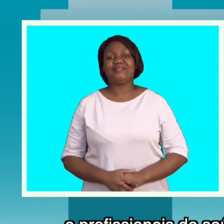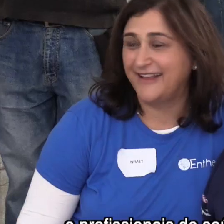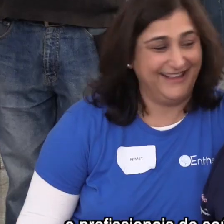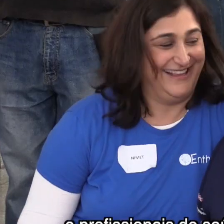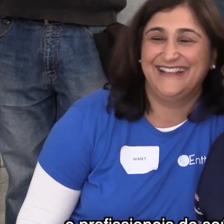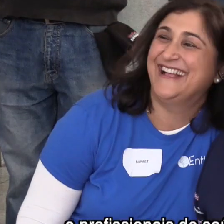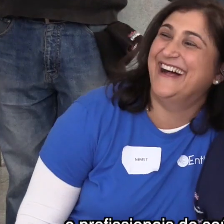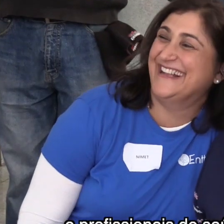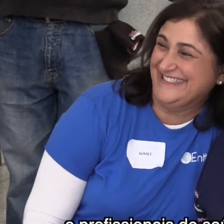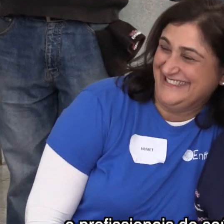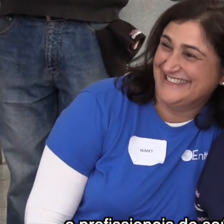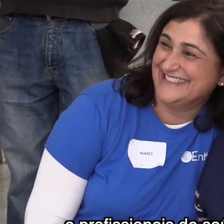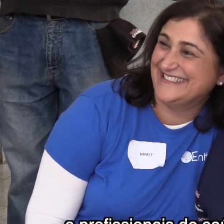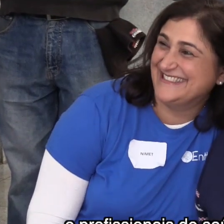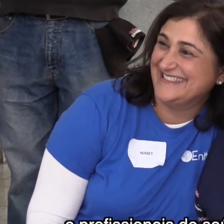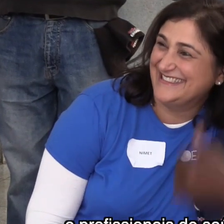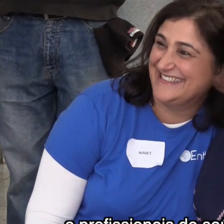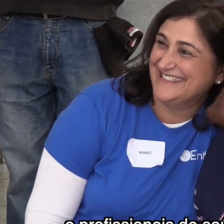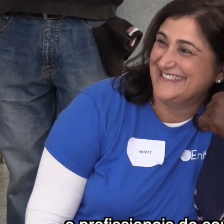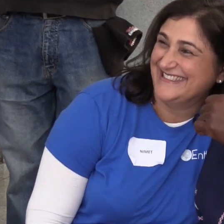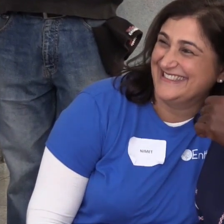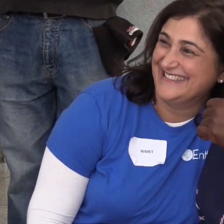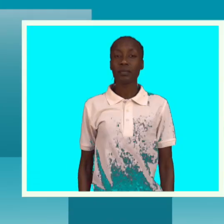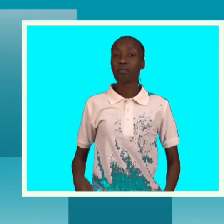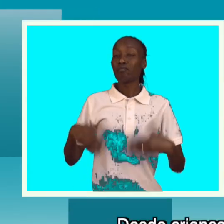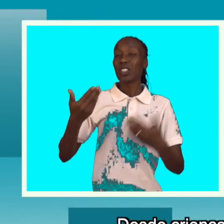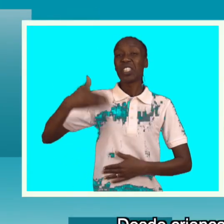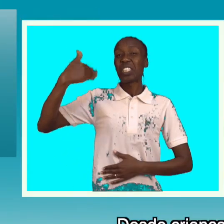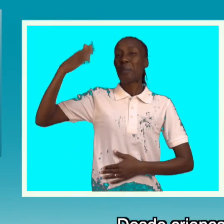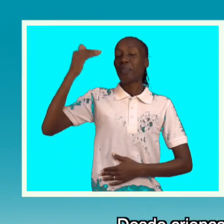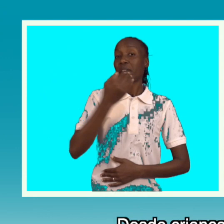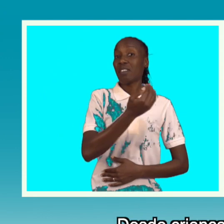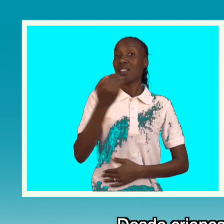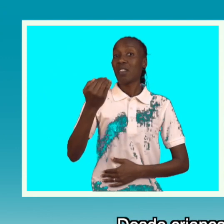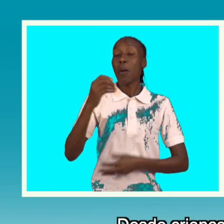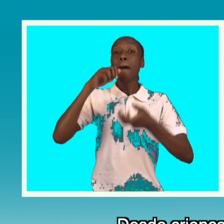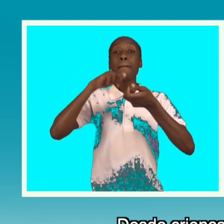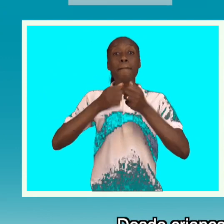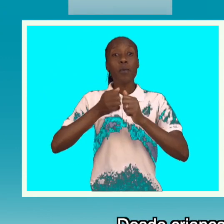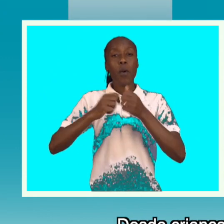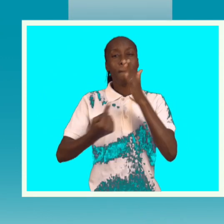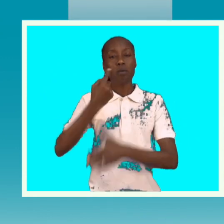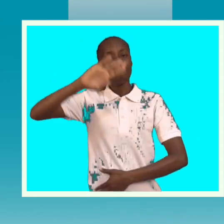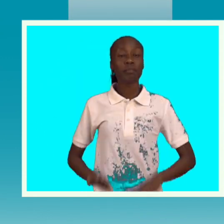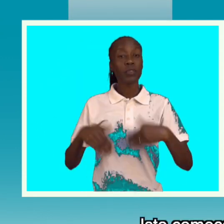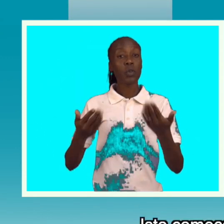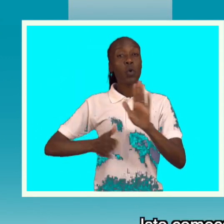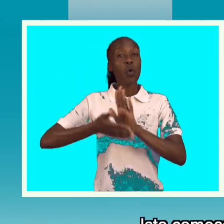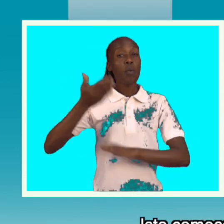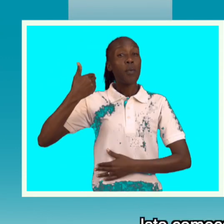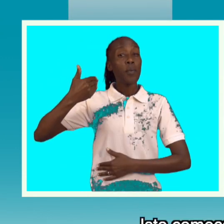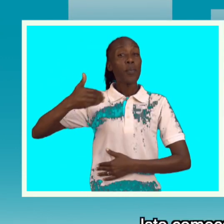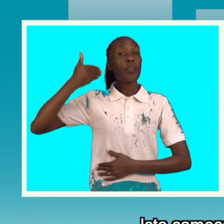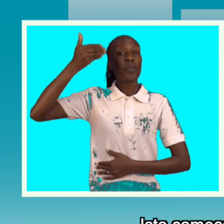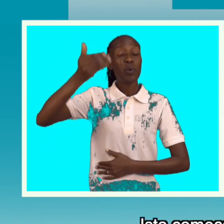profissionais de saúde envolvidos nesta iniciativa. Desde criança, porque foi problema de doença. Isso